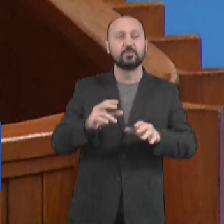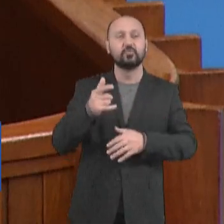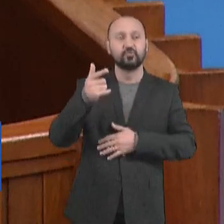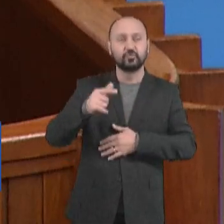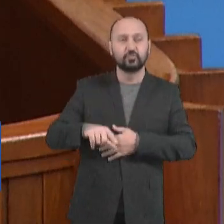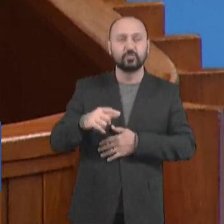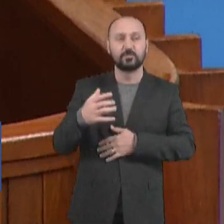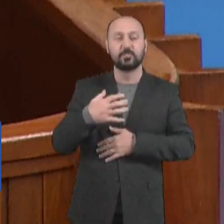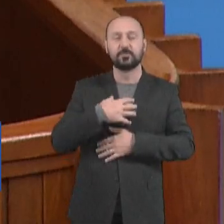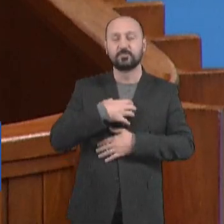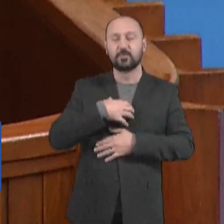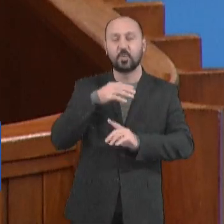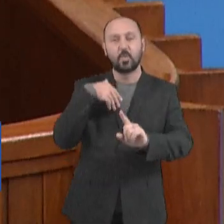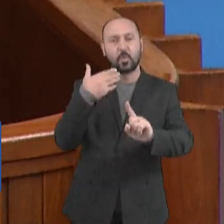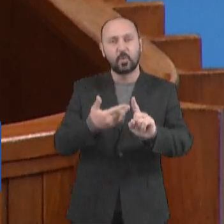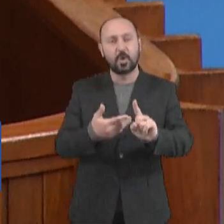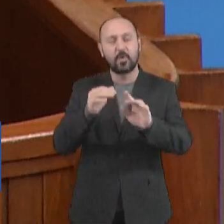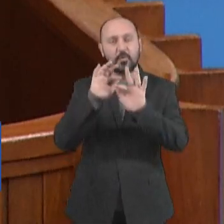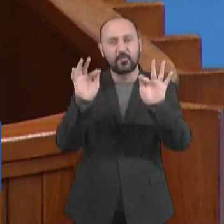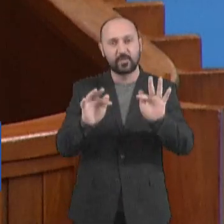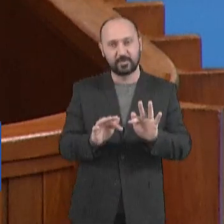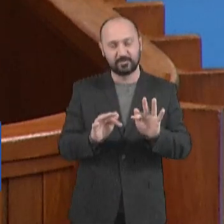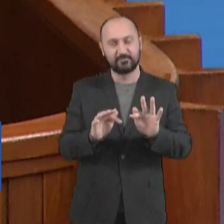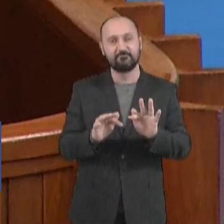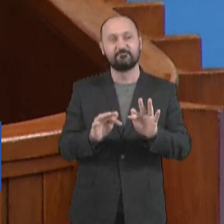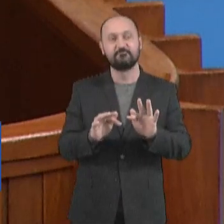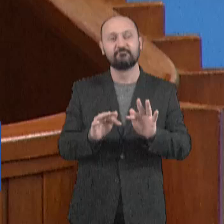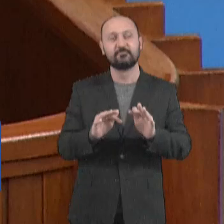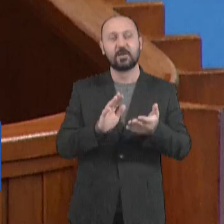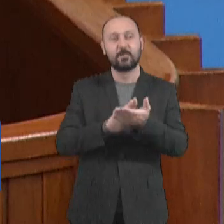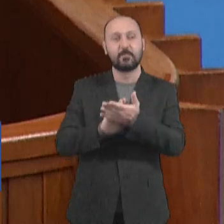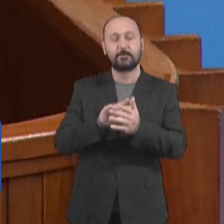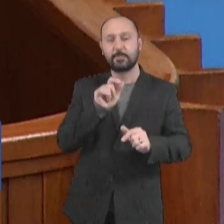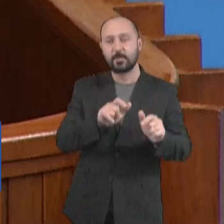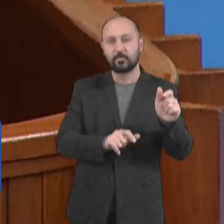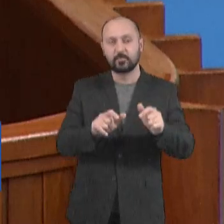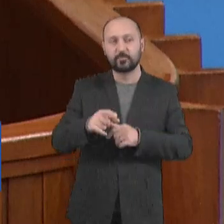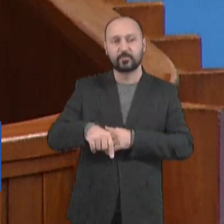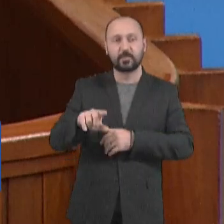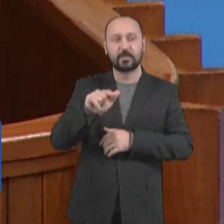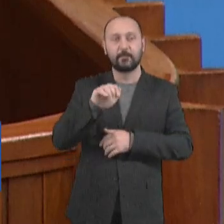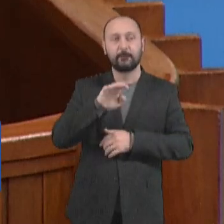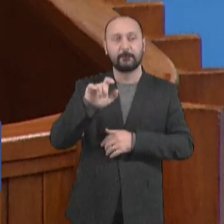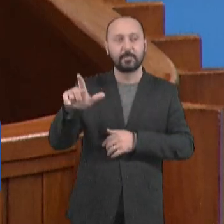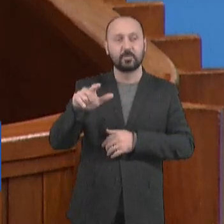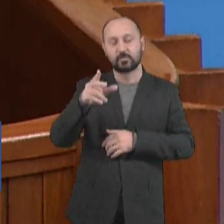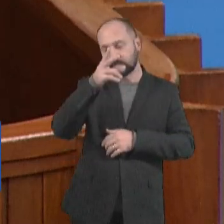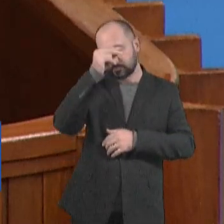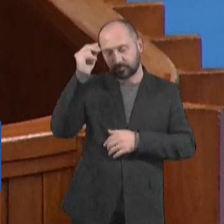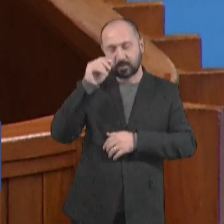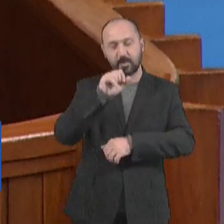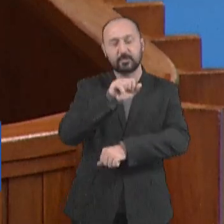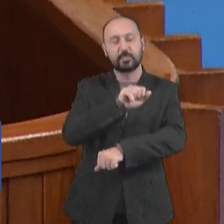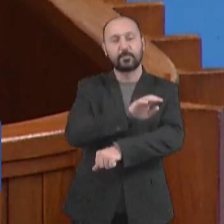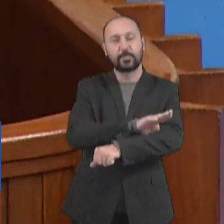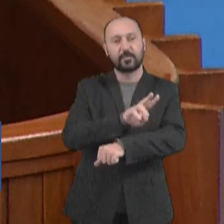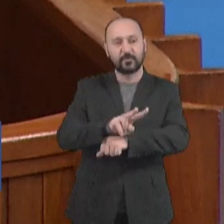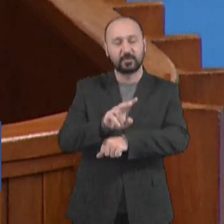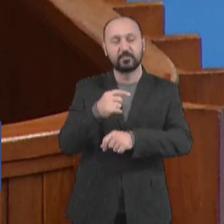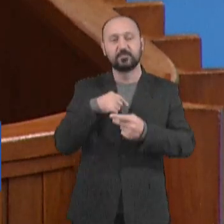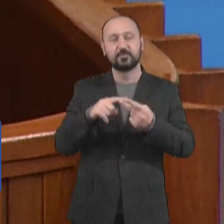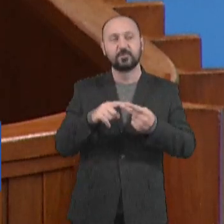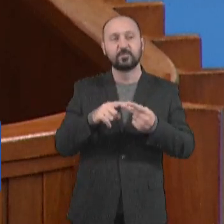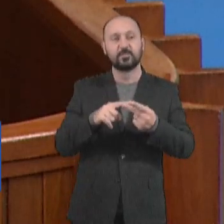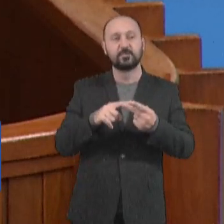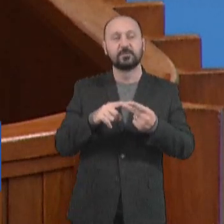mais uma vez muito honrado e muito feliz pelos homenageados aqui, Gabriel também, nosso prefeito de Bela Vista, e aqui